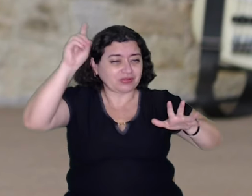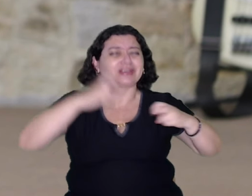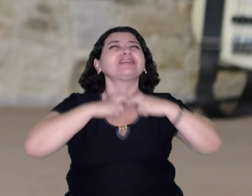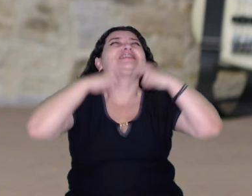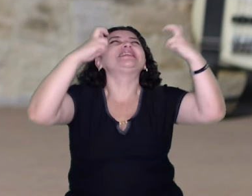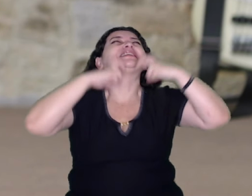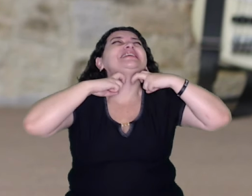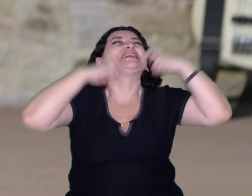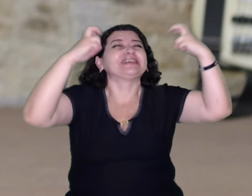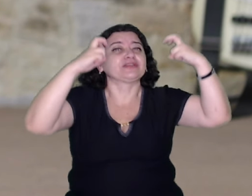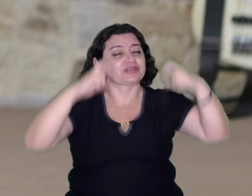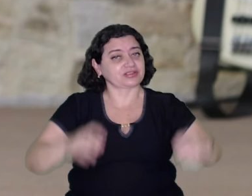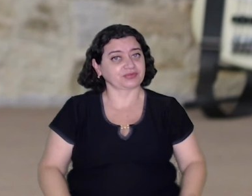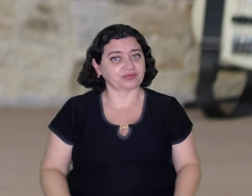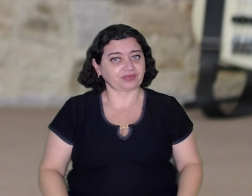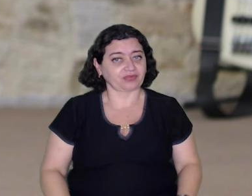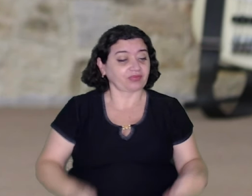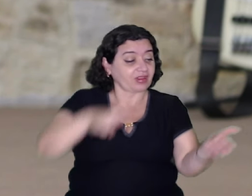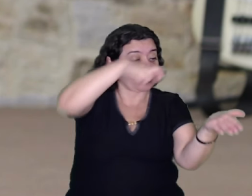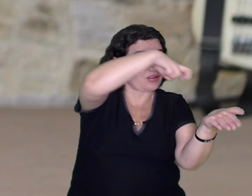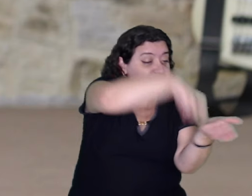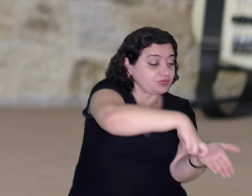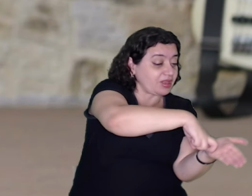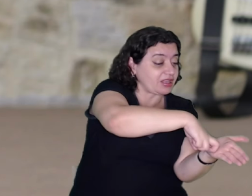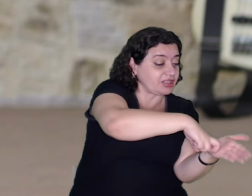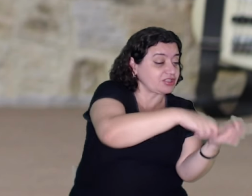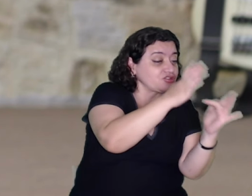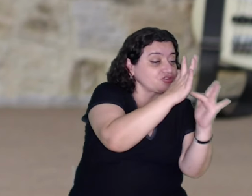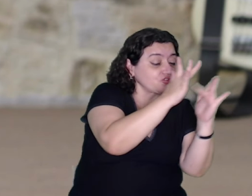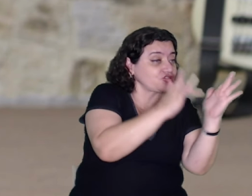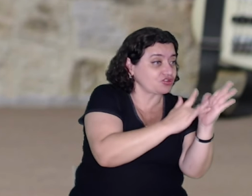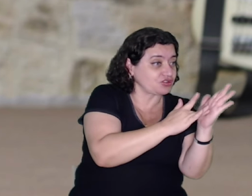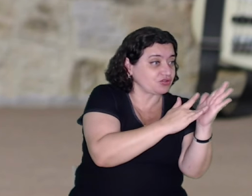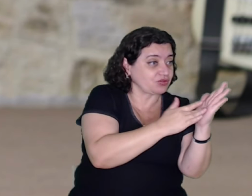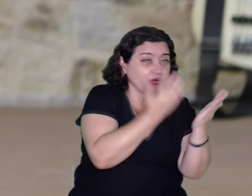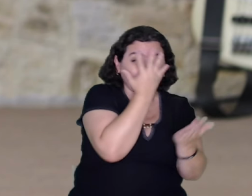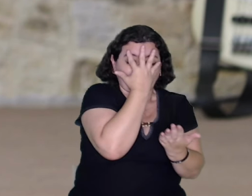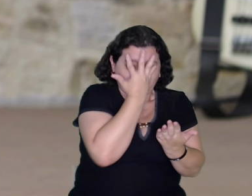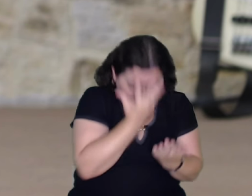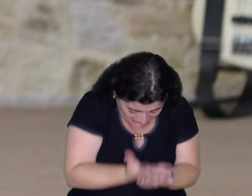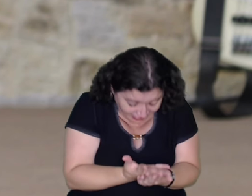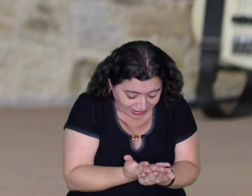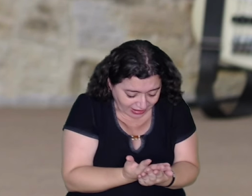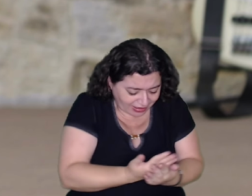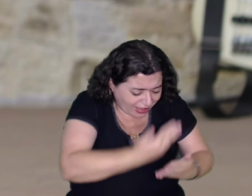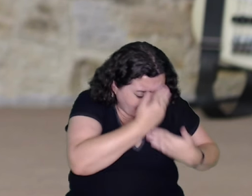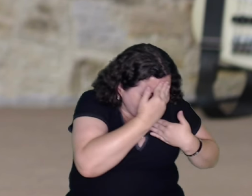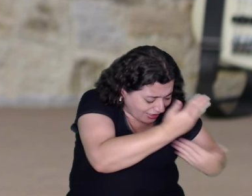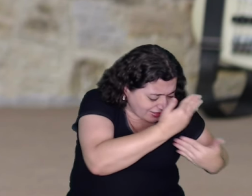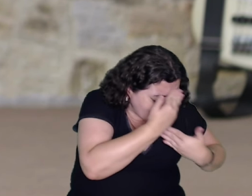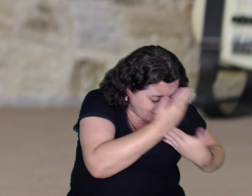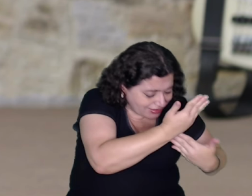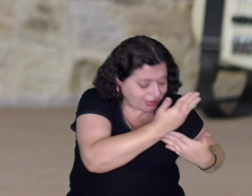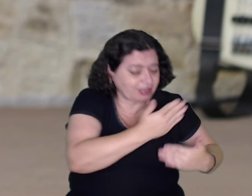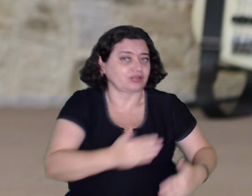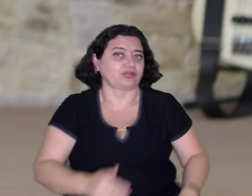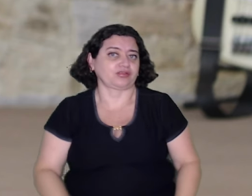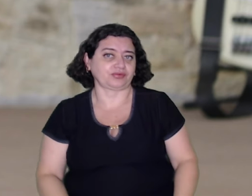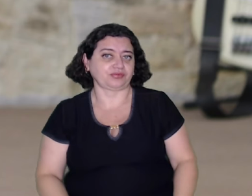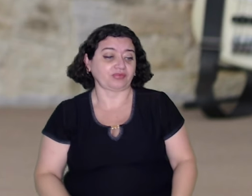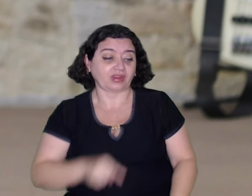voz, e caiu aos pés de Jesus, com o rosto em terra, dando-lhe graças.